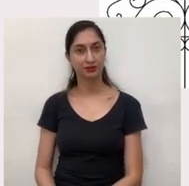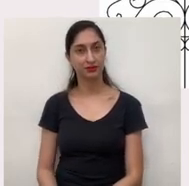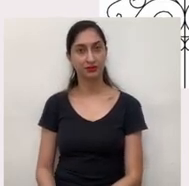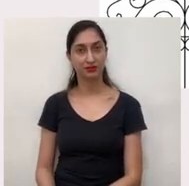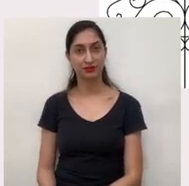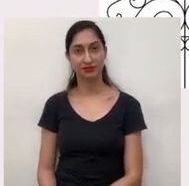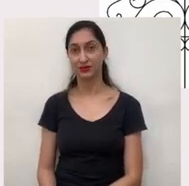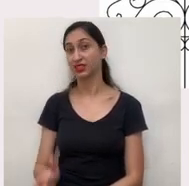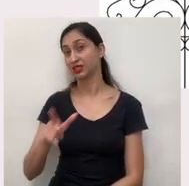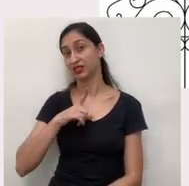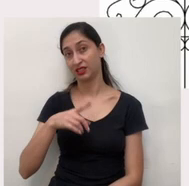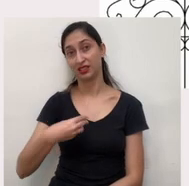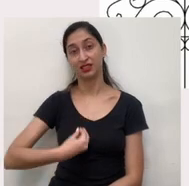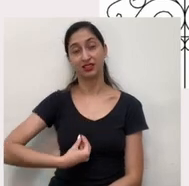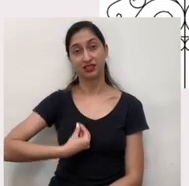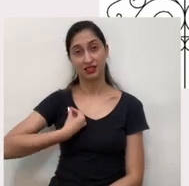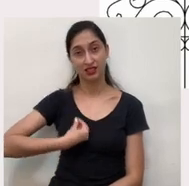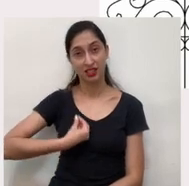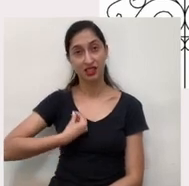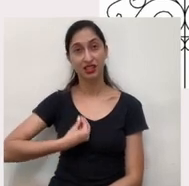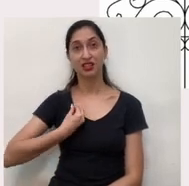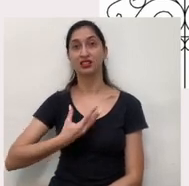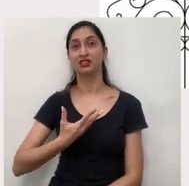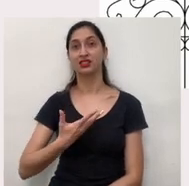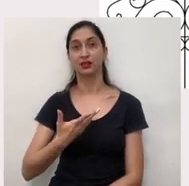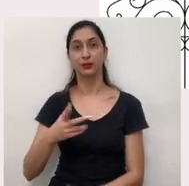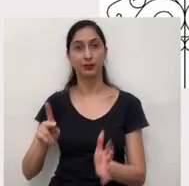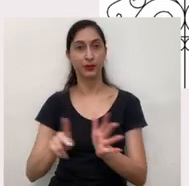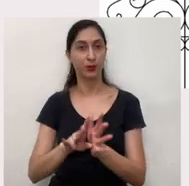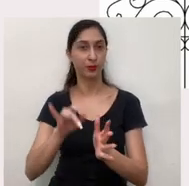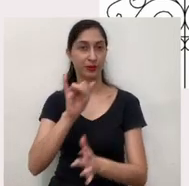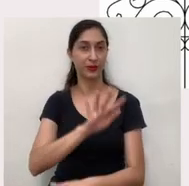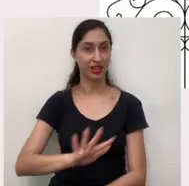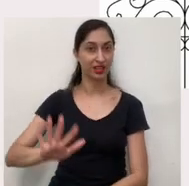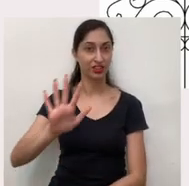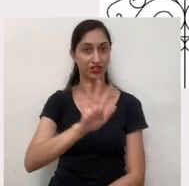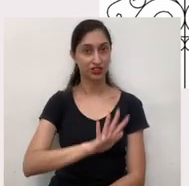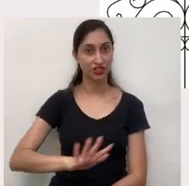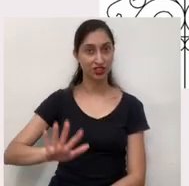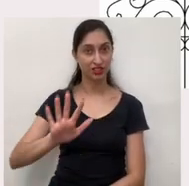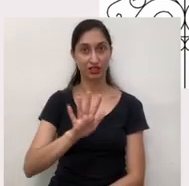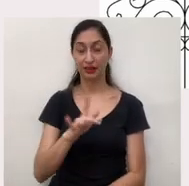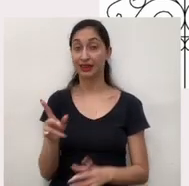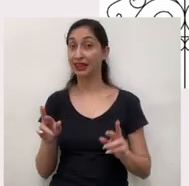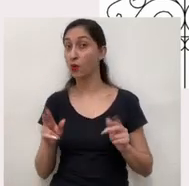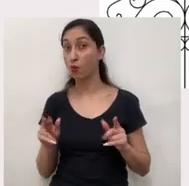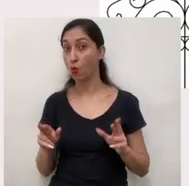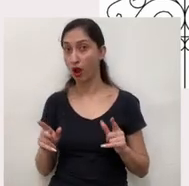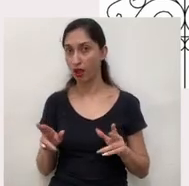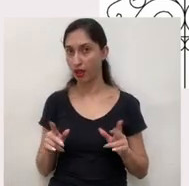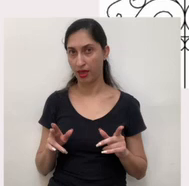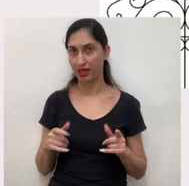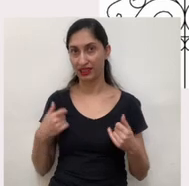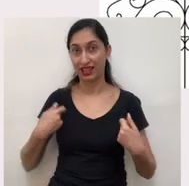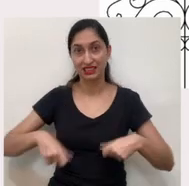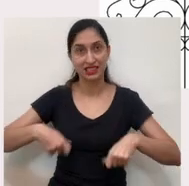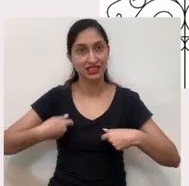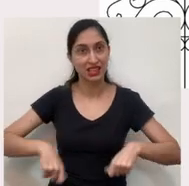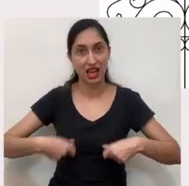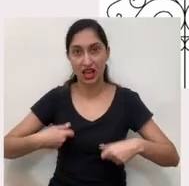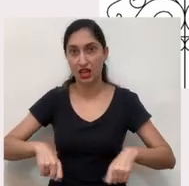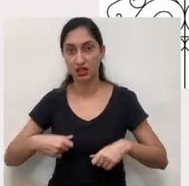uma existência, né, e uma sobrevivência de imagens que não necessariamente contam